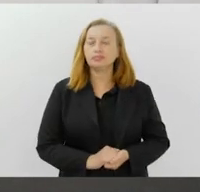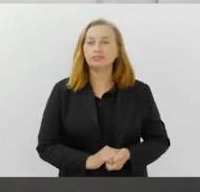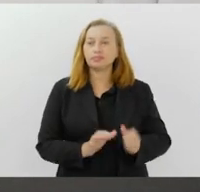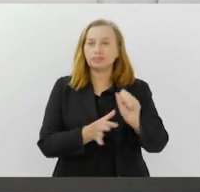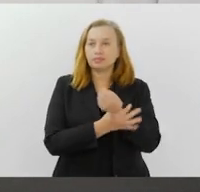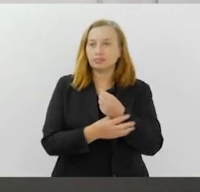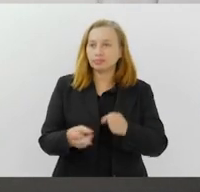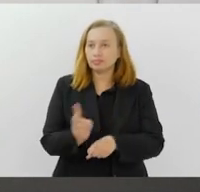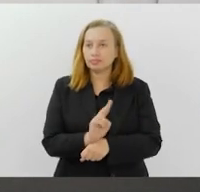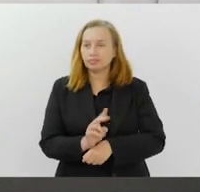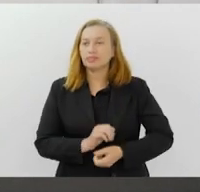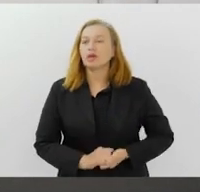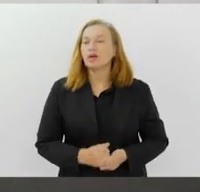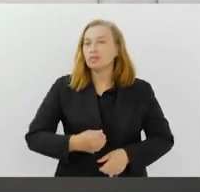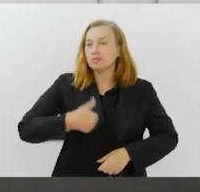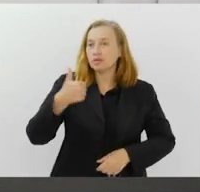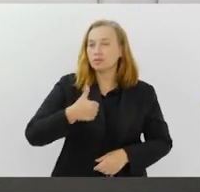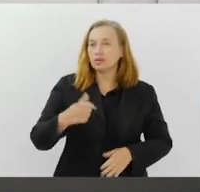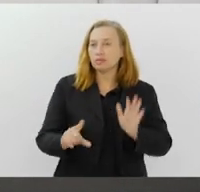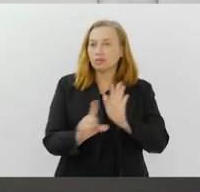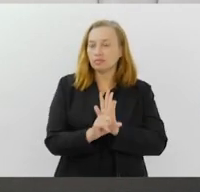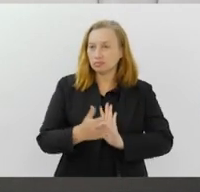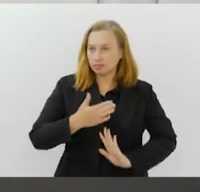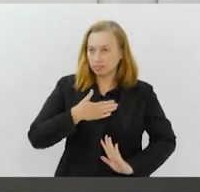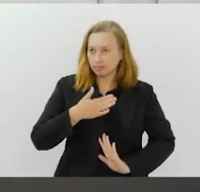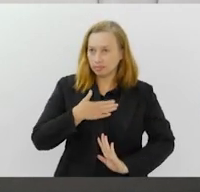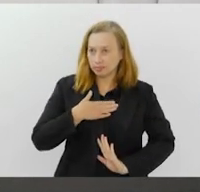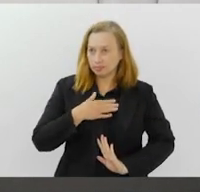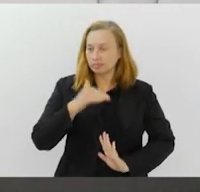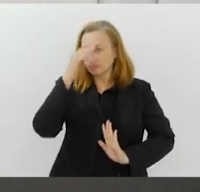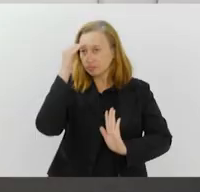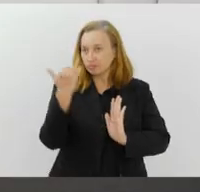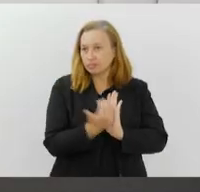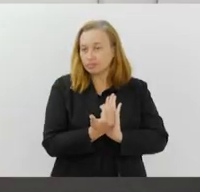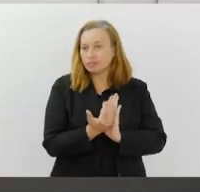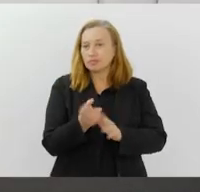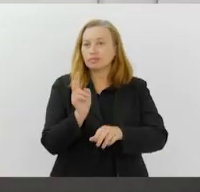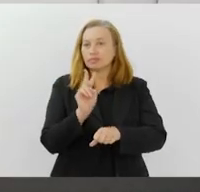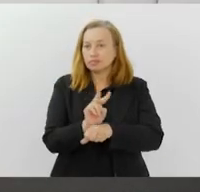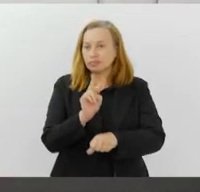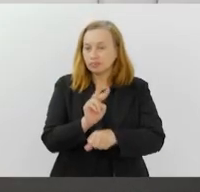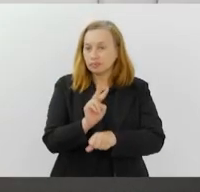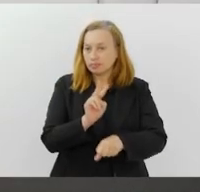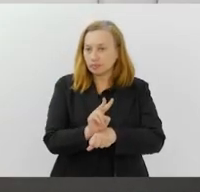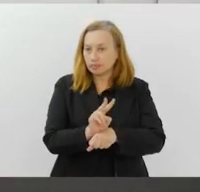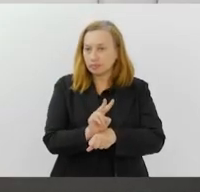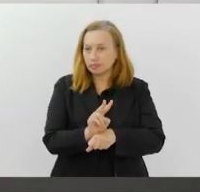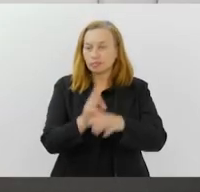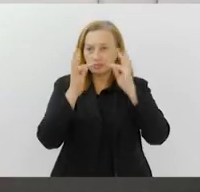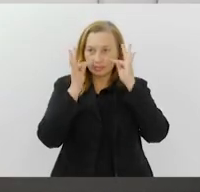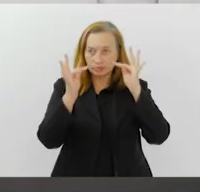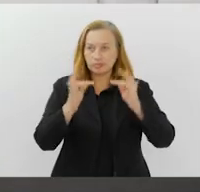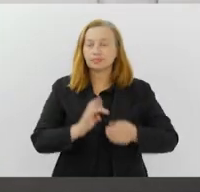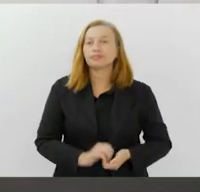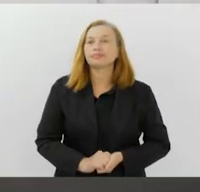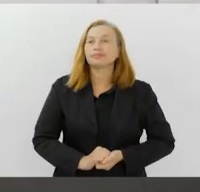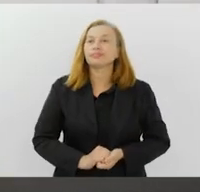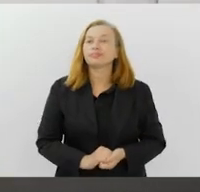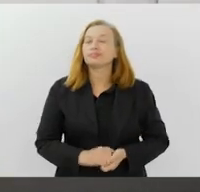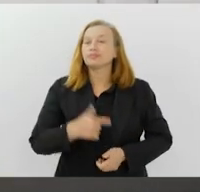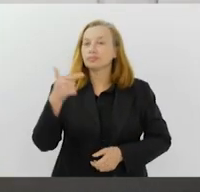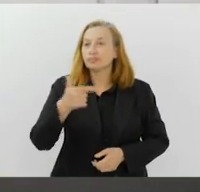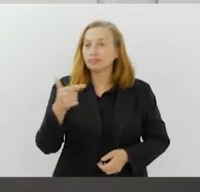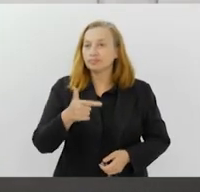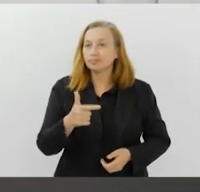pública primeiro foi de uma lei minha que é pouco cumprida que é a lei de proteção é testemunha programa de de proteção e testemunha o segundo